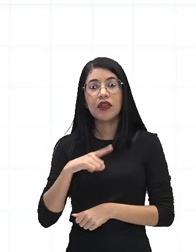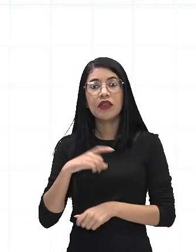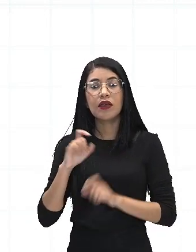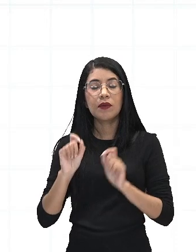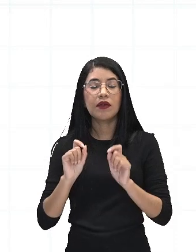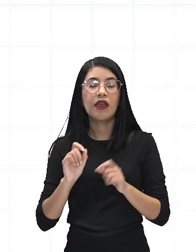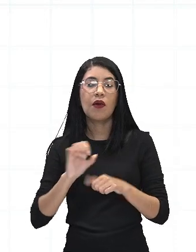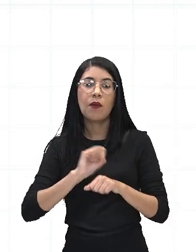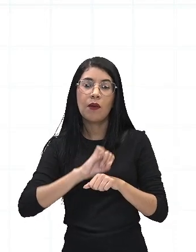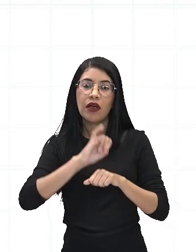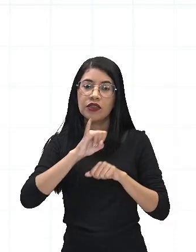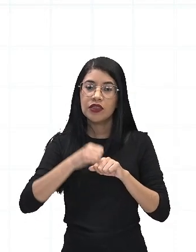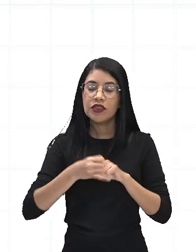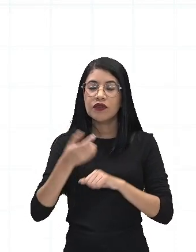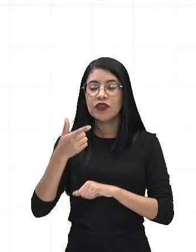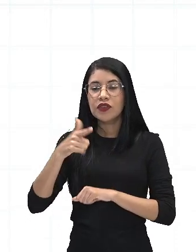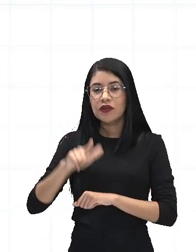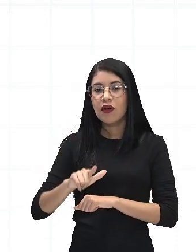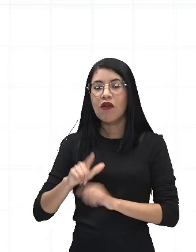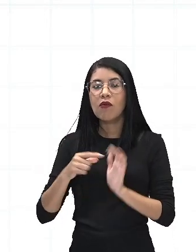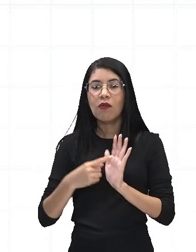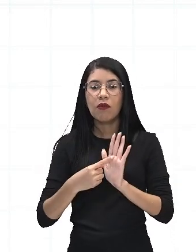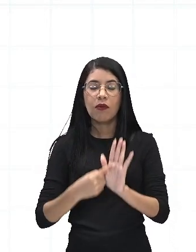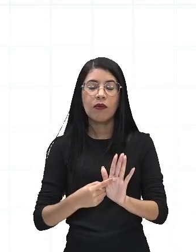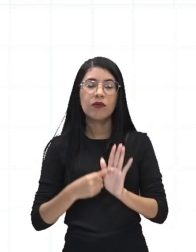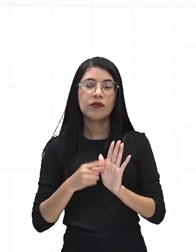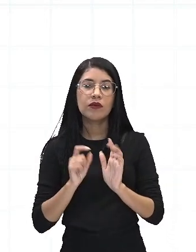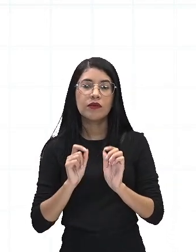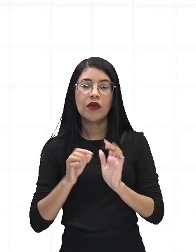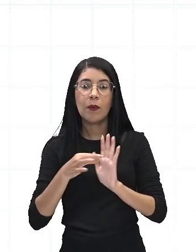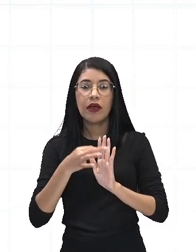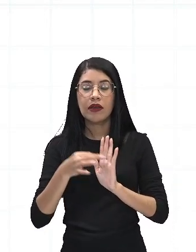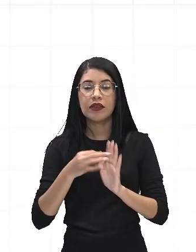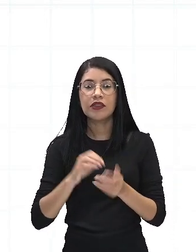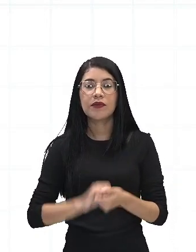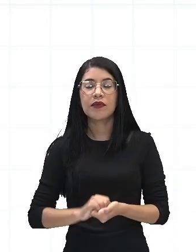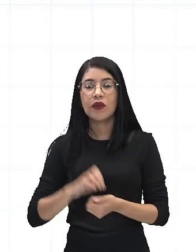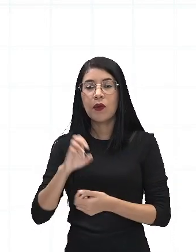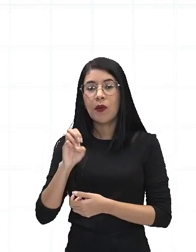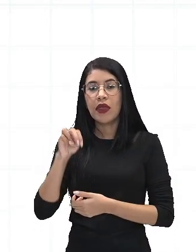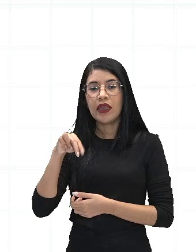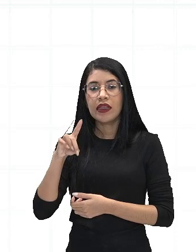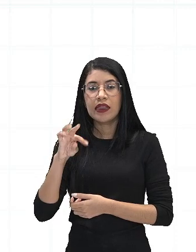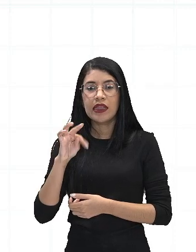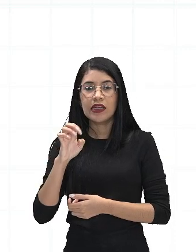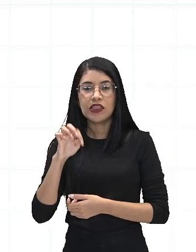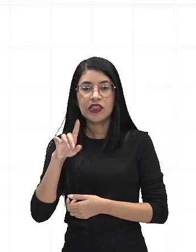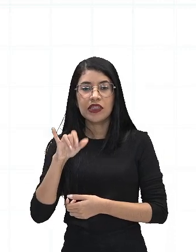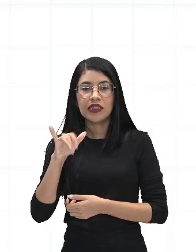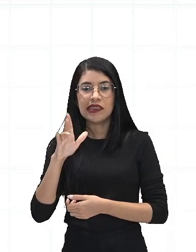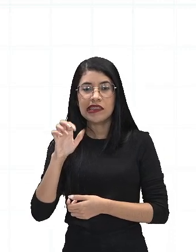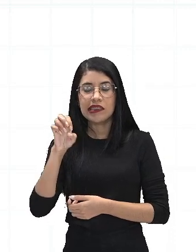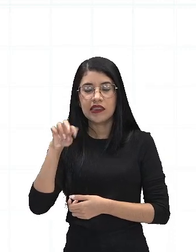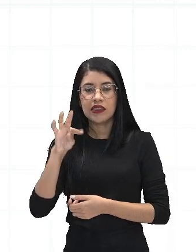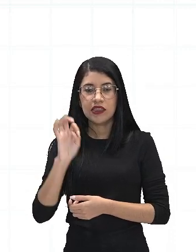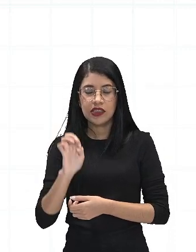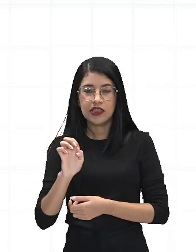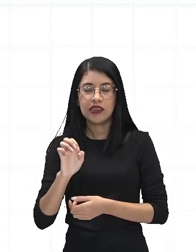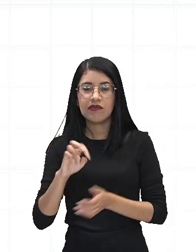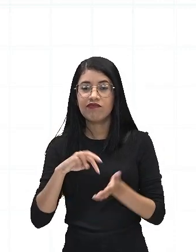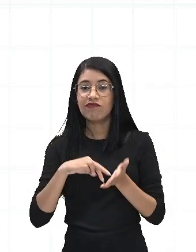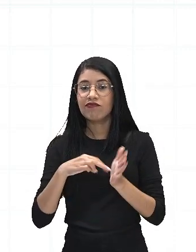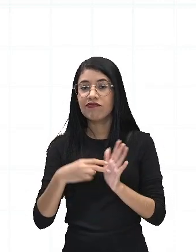adjetivo faz isso para a gente. Por exemplo, aqui o adjetivo entediante, observem, que marca essa